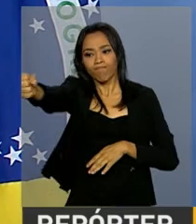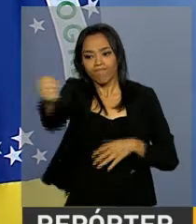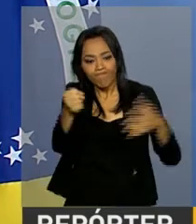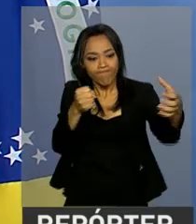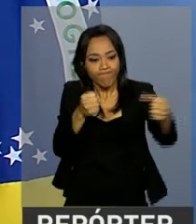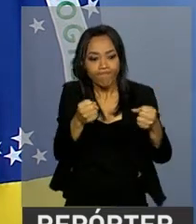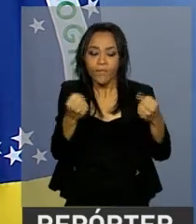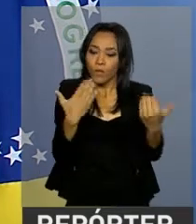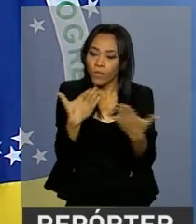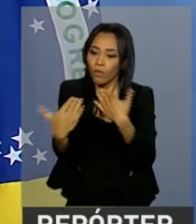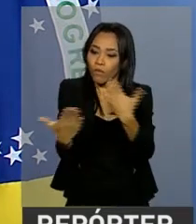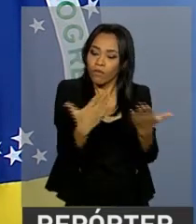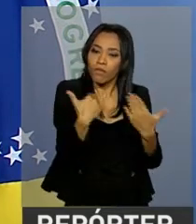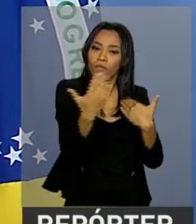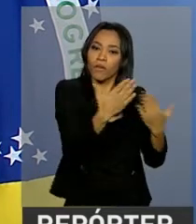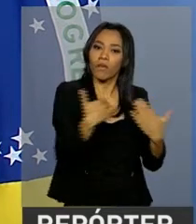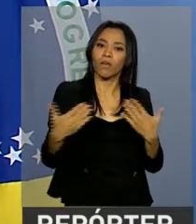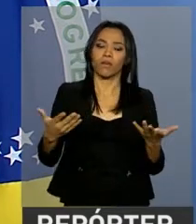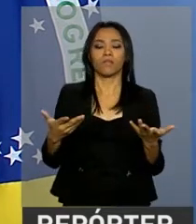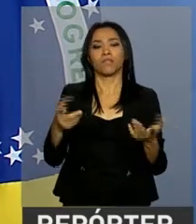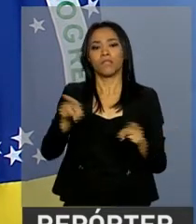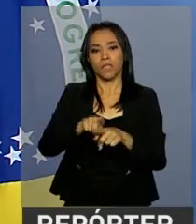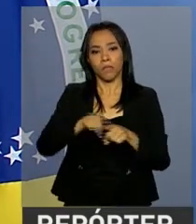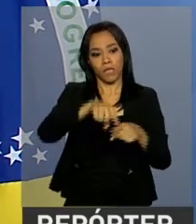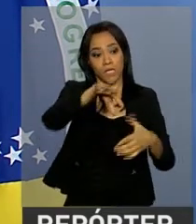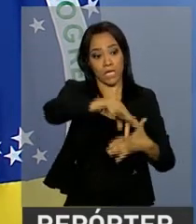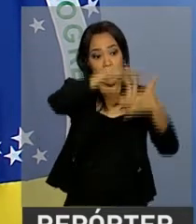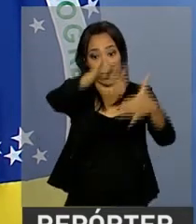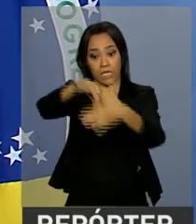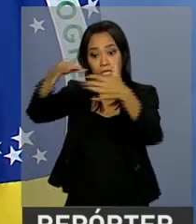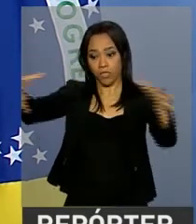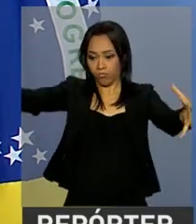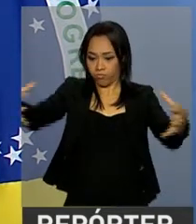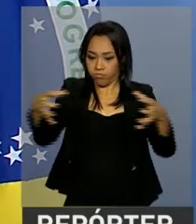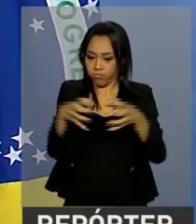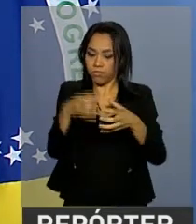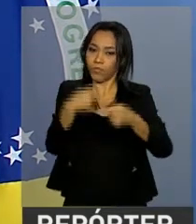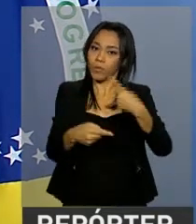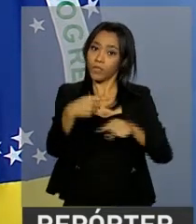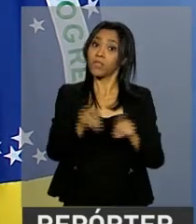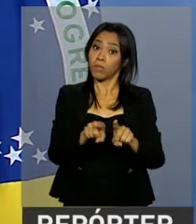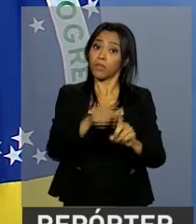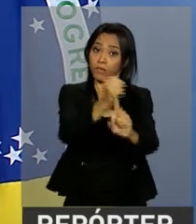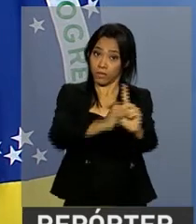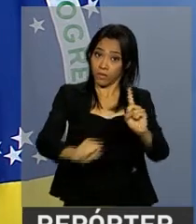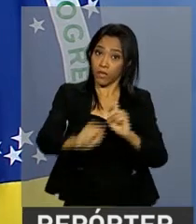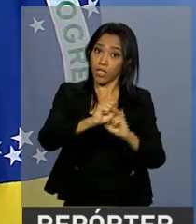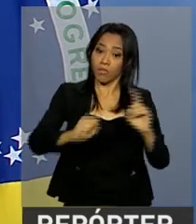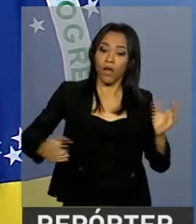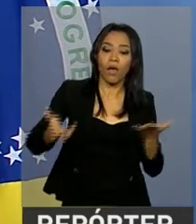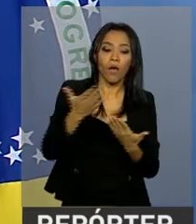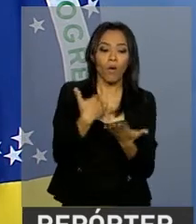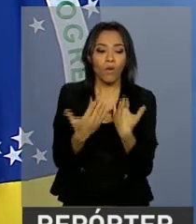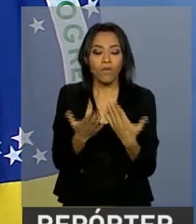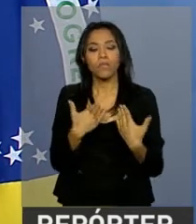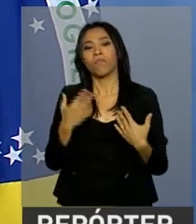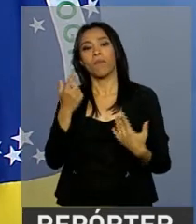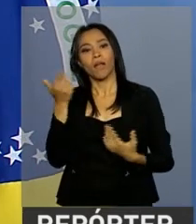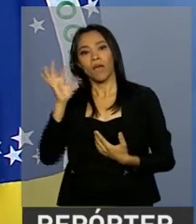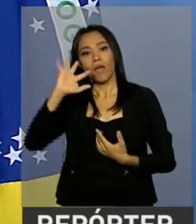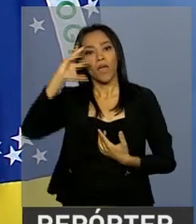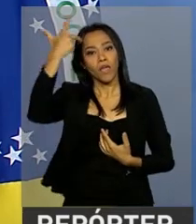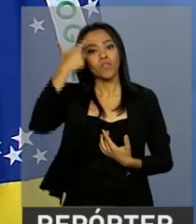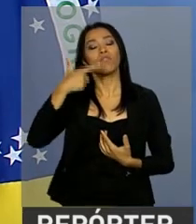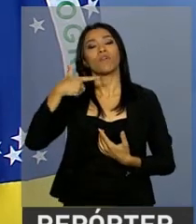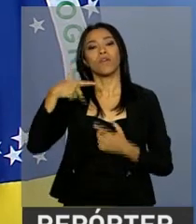incansável do convencimento das lideranças políticas e da sociedade civil para tomar as medidas de que o Brasil